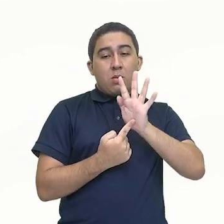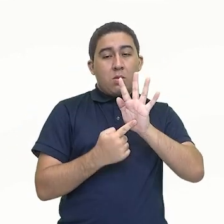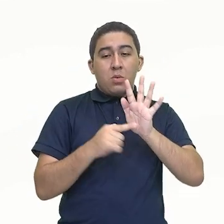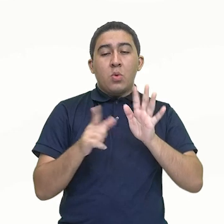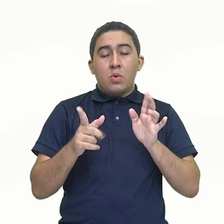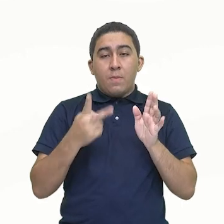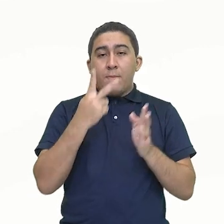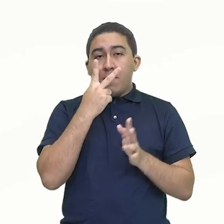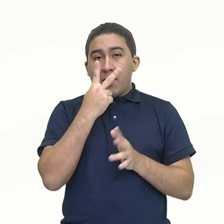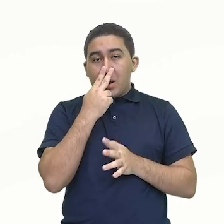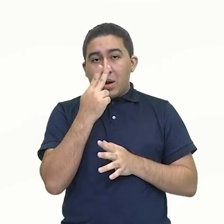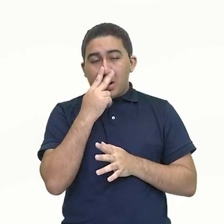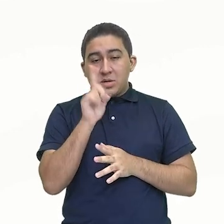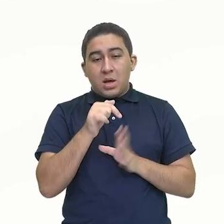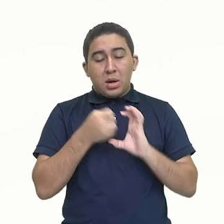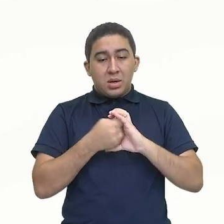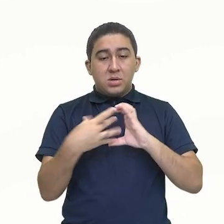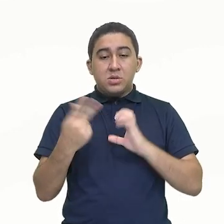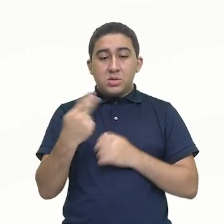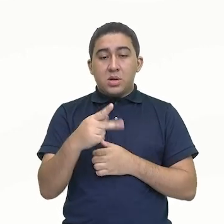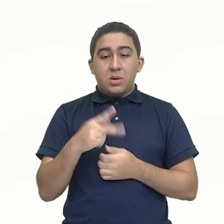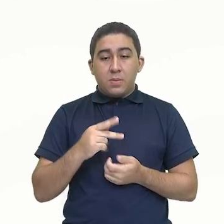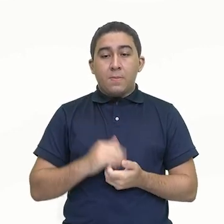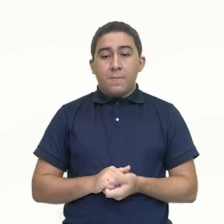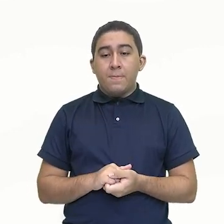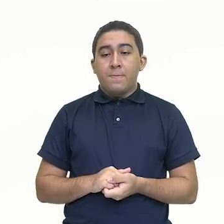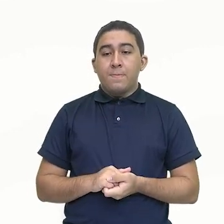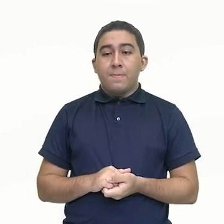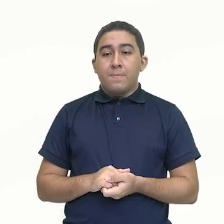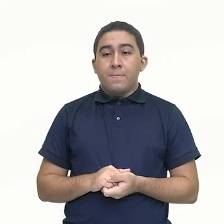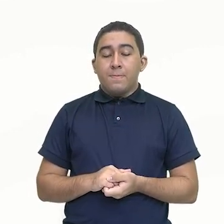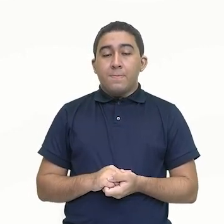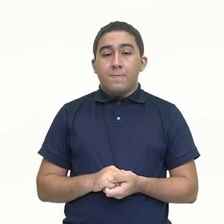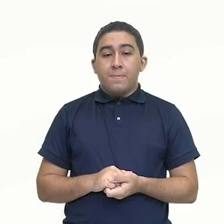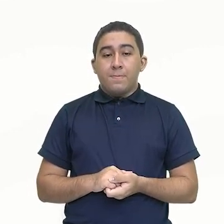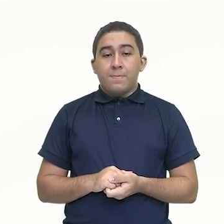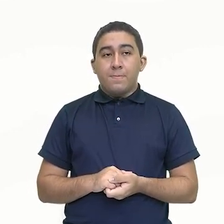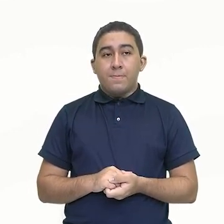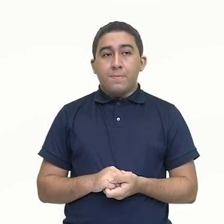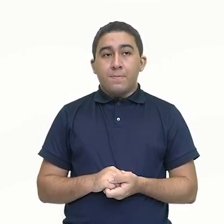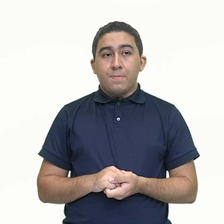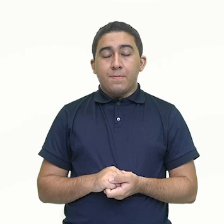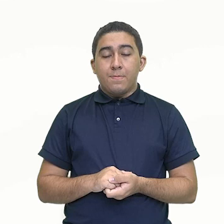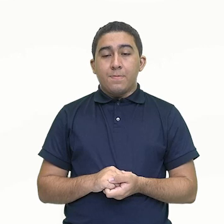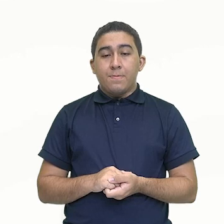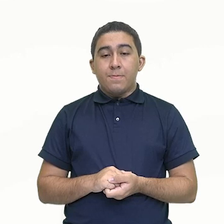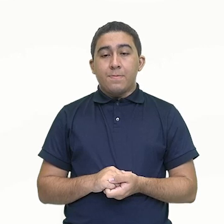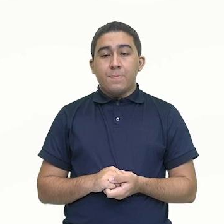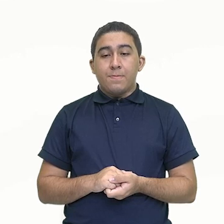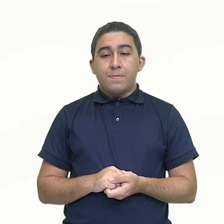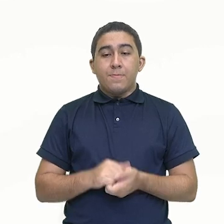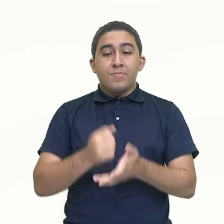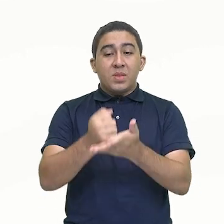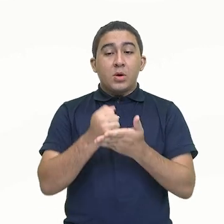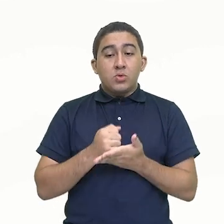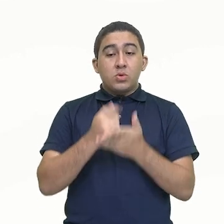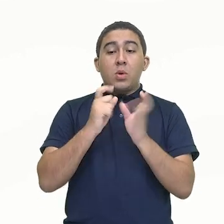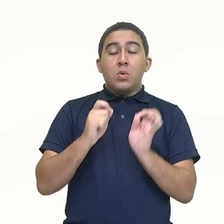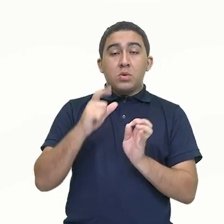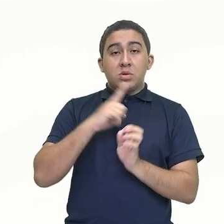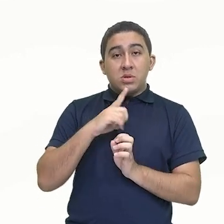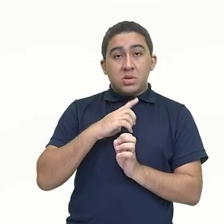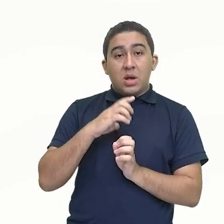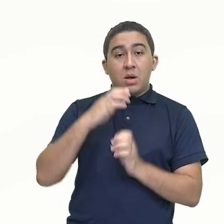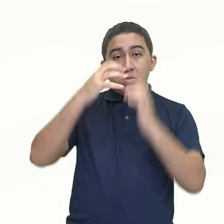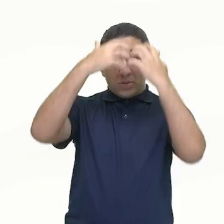neurônio característico, né, que vai, digamos assim, ajudar no impulso